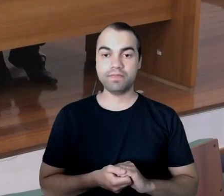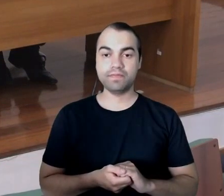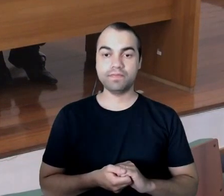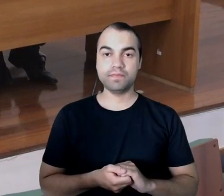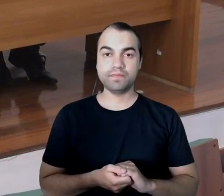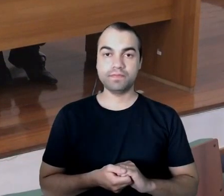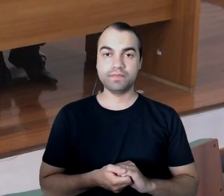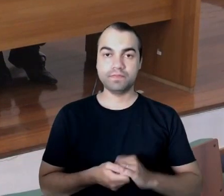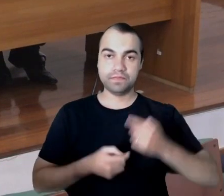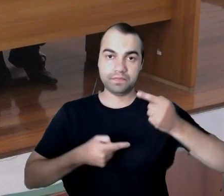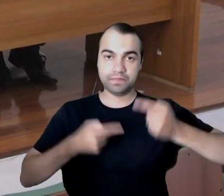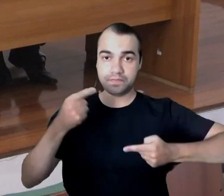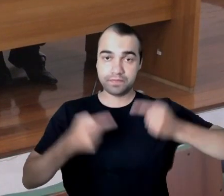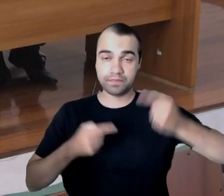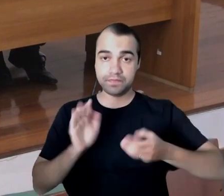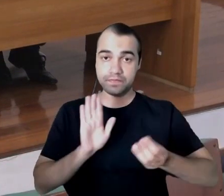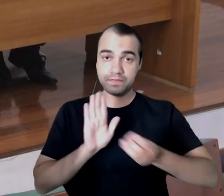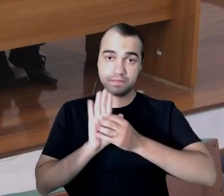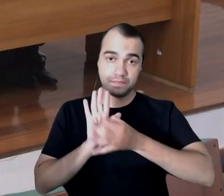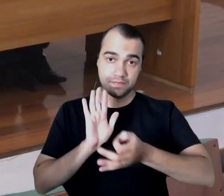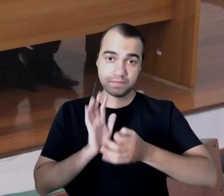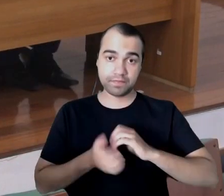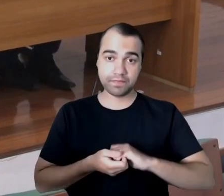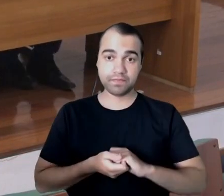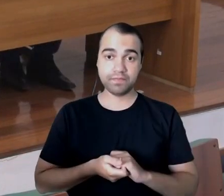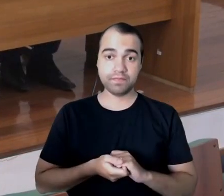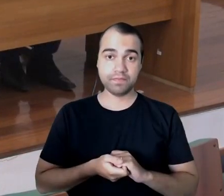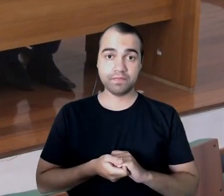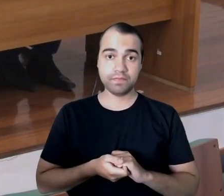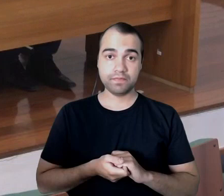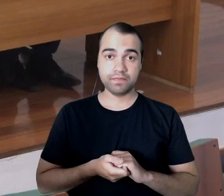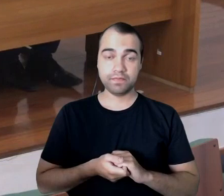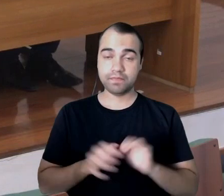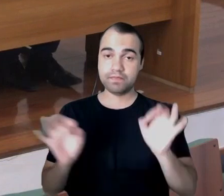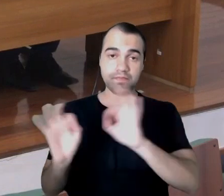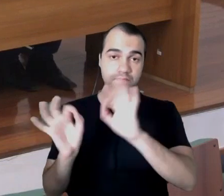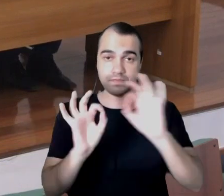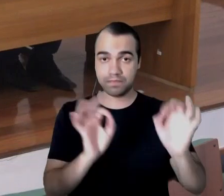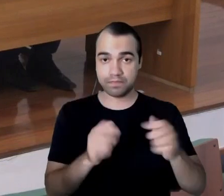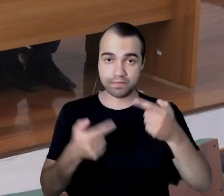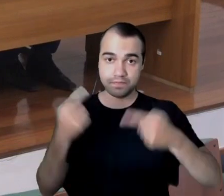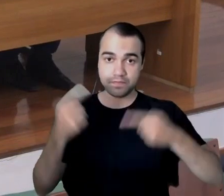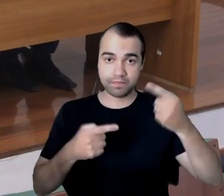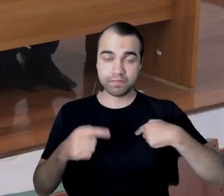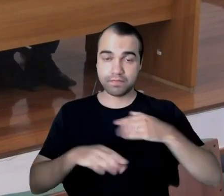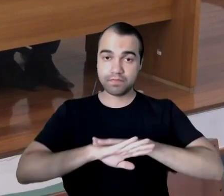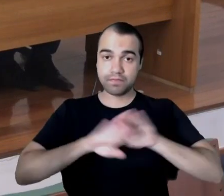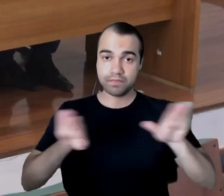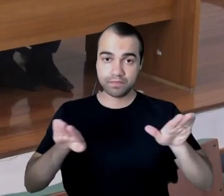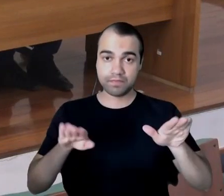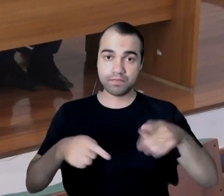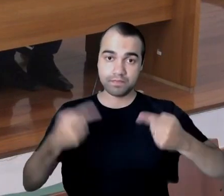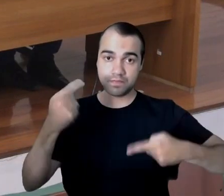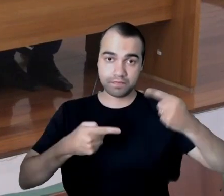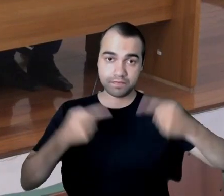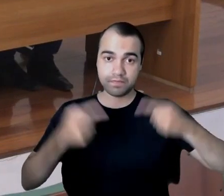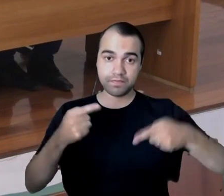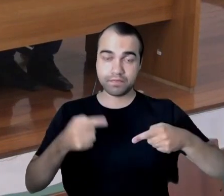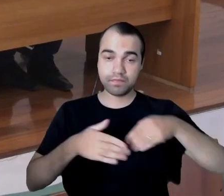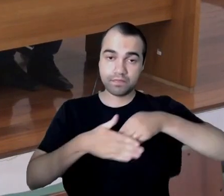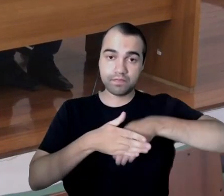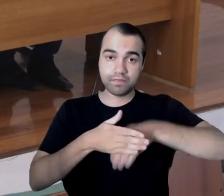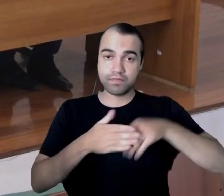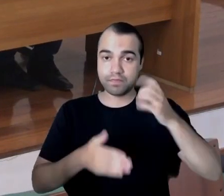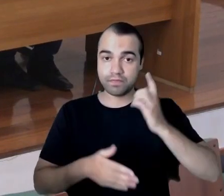em discussão aparecer não havendo Quem Queira discutir encerro a discussão como vota Deputado